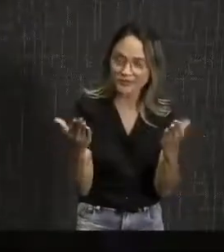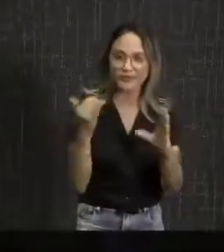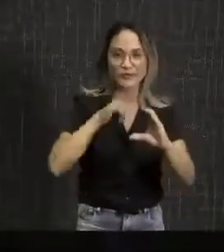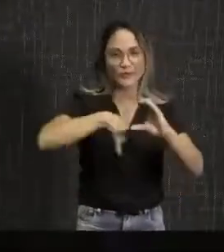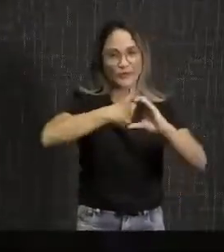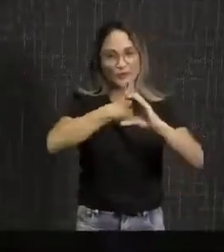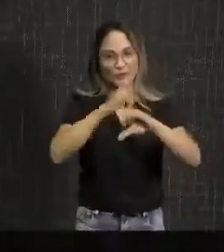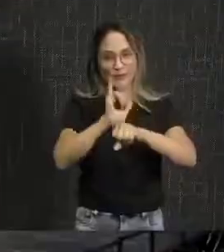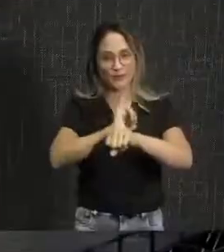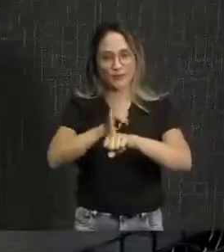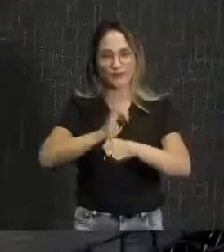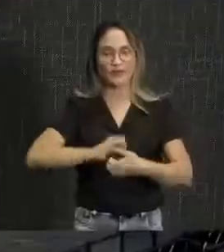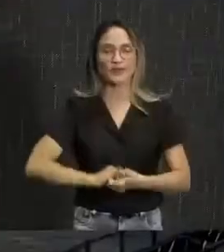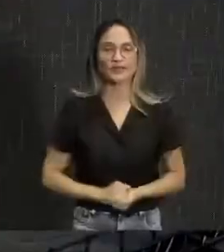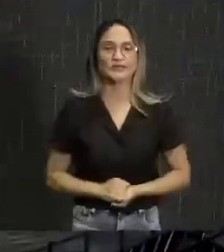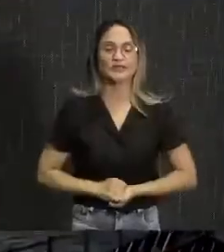YouTube.